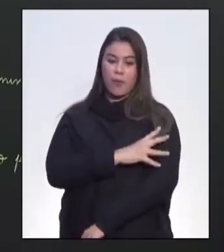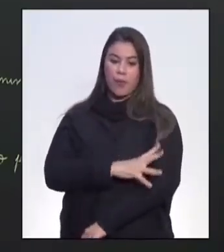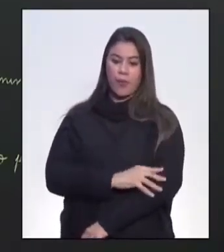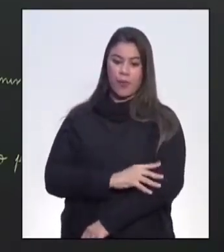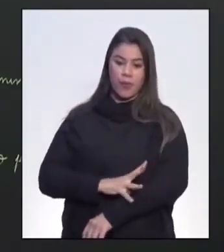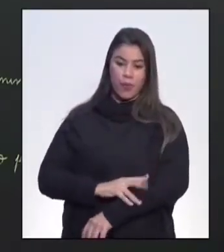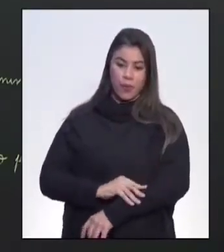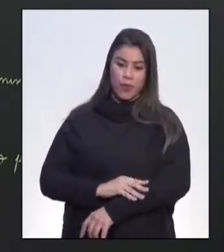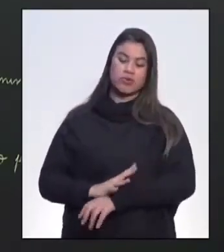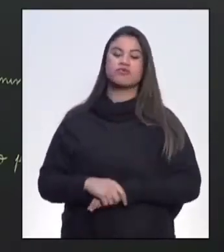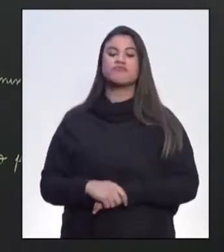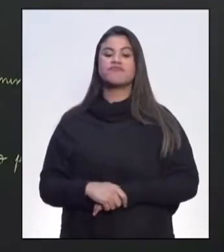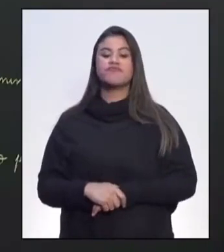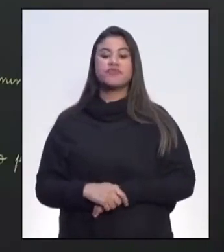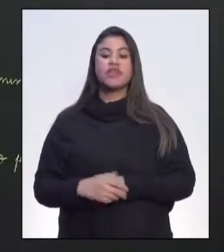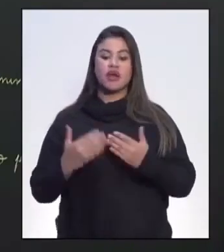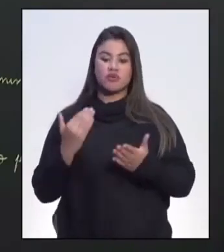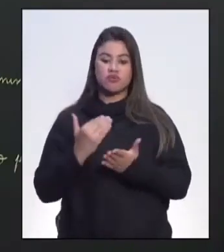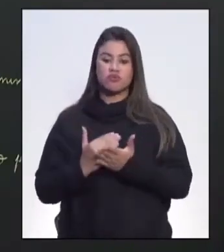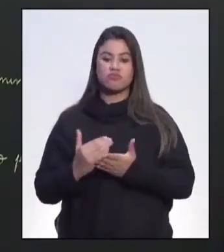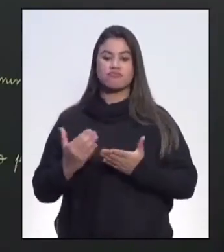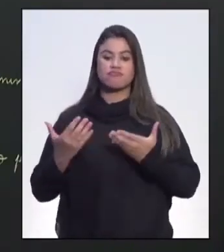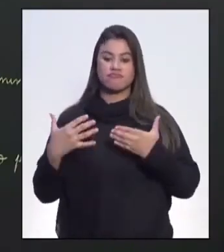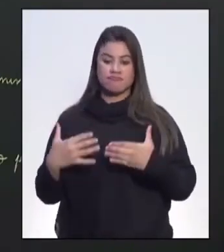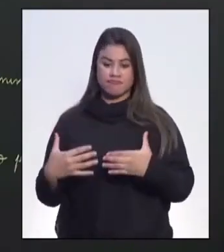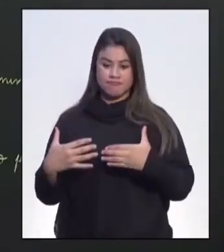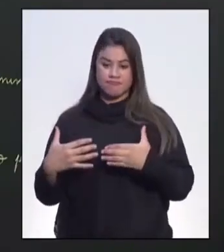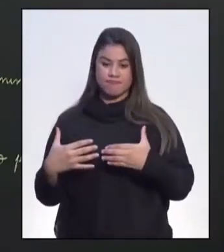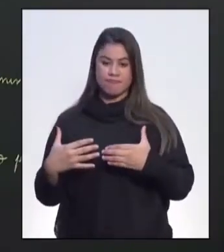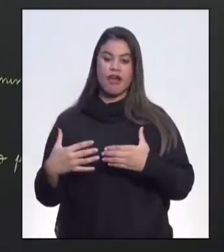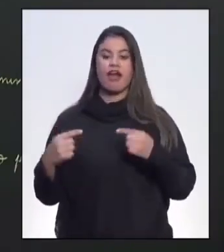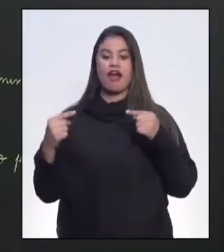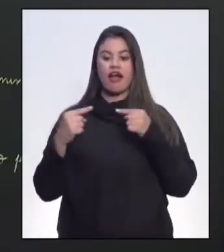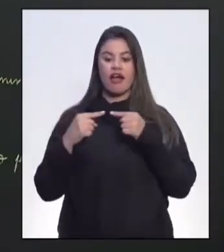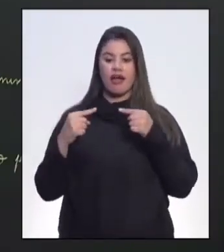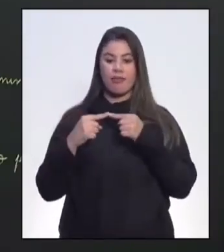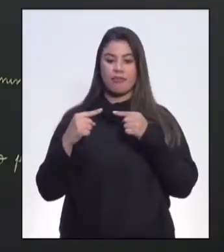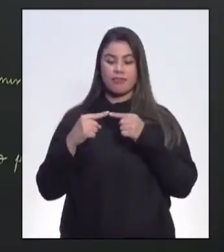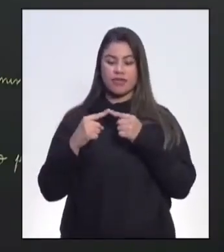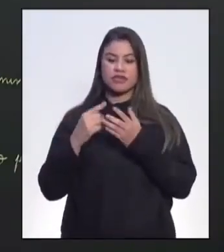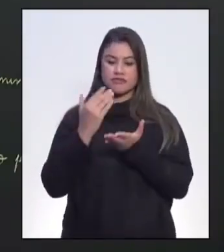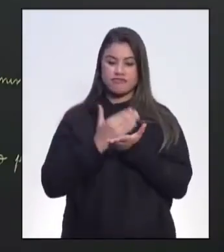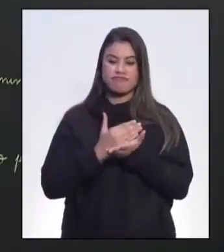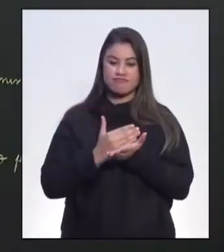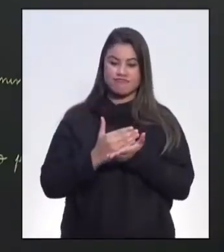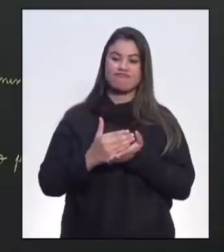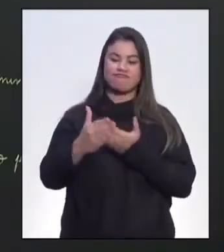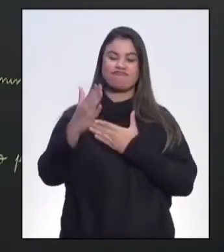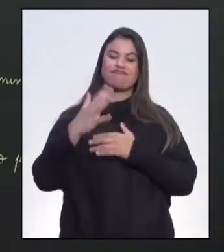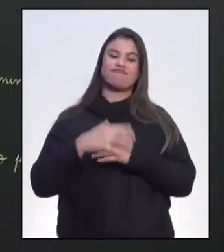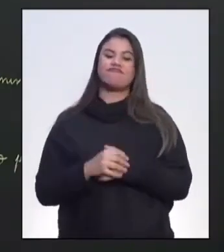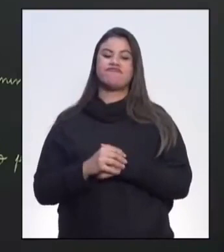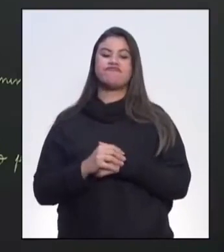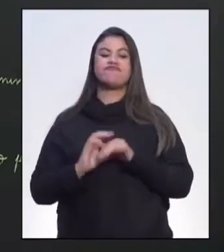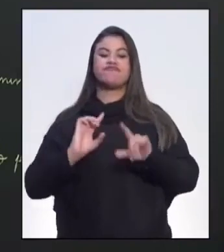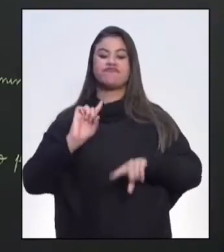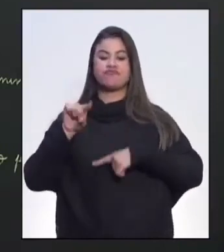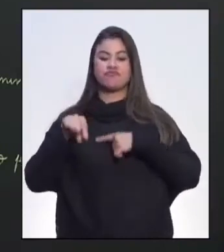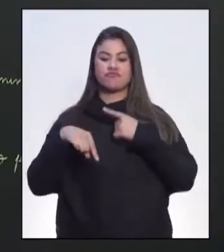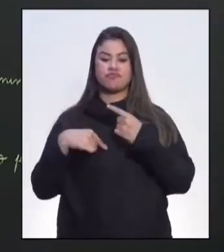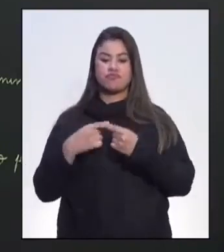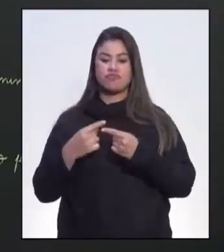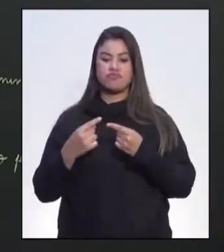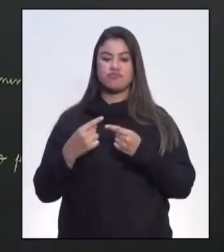surge então os seios. O início ali da formação daqueles seios começa nessa fase. E começa o amadurecimento,